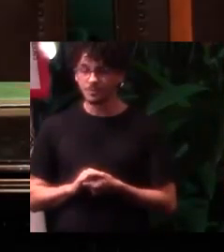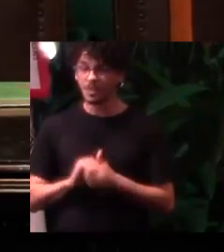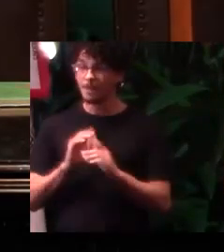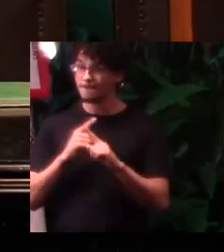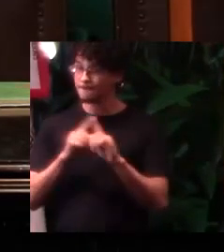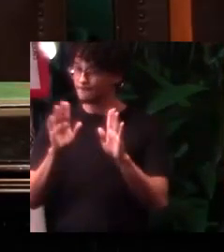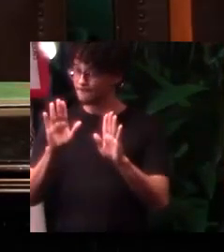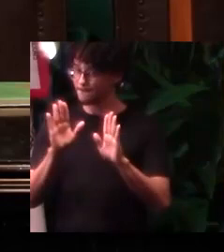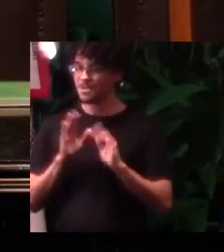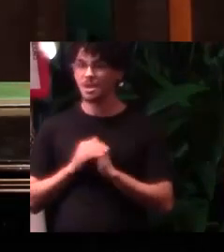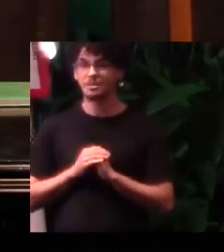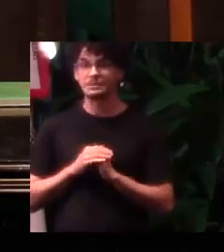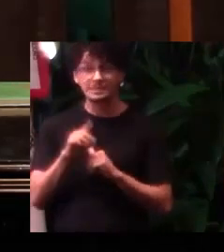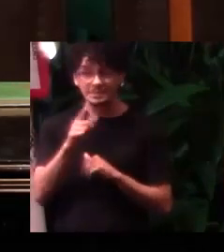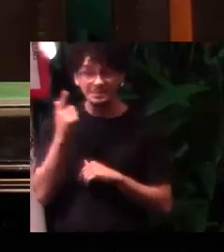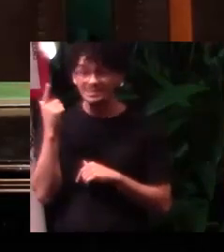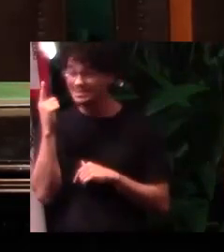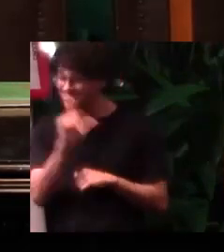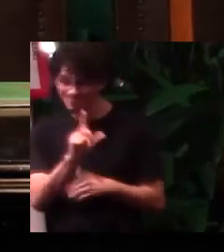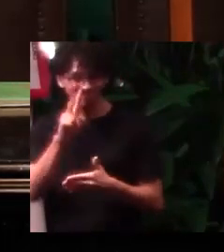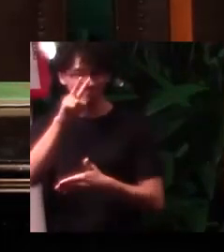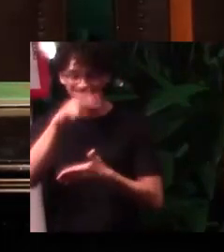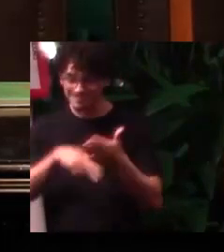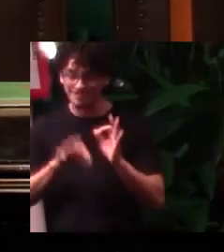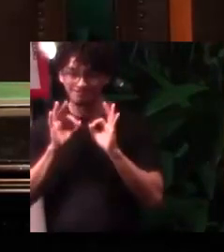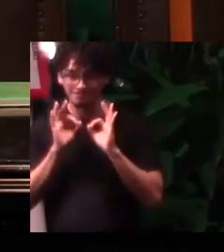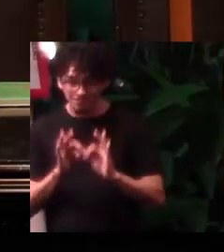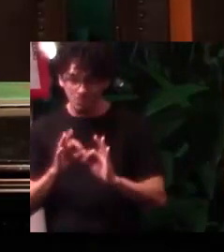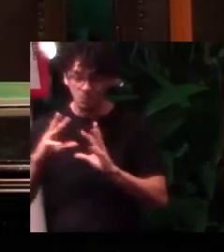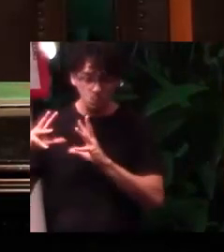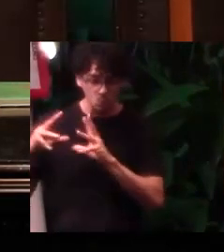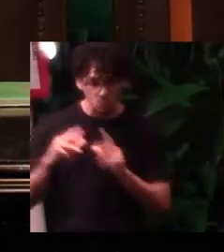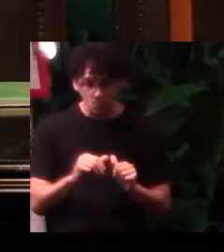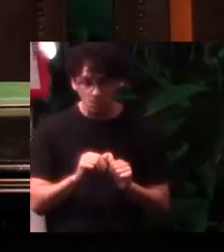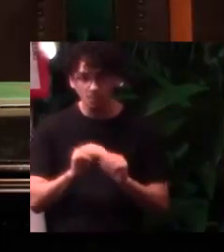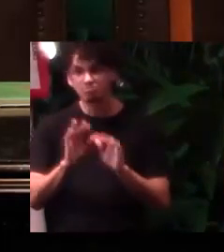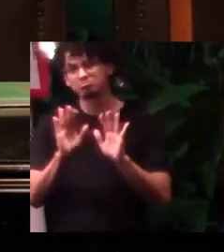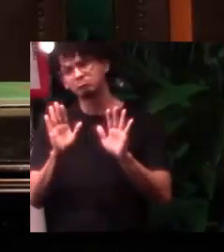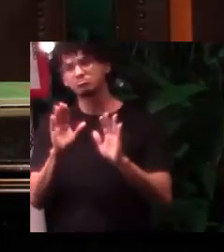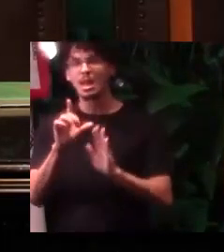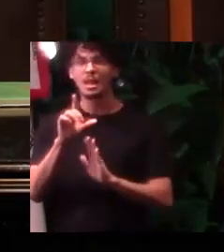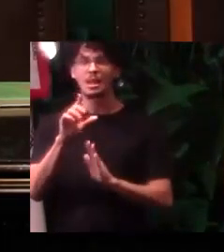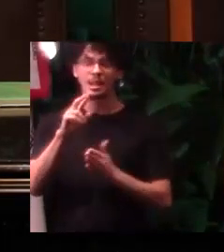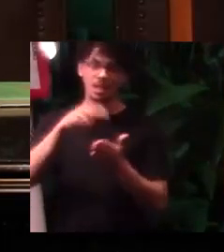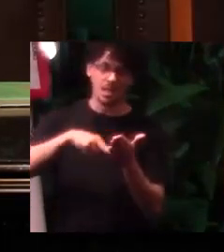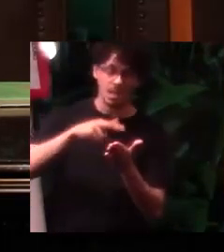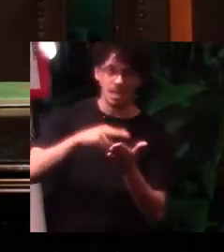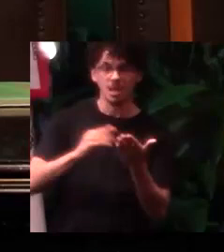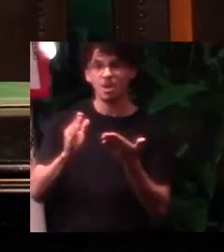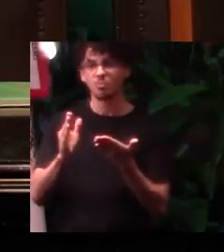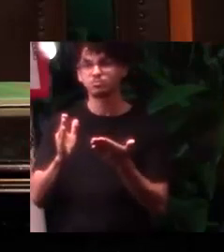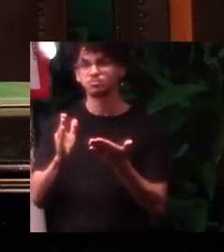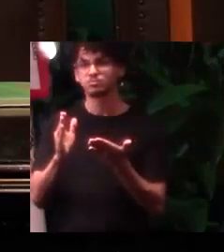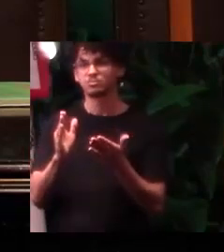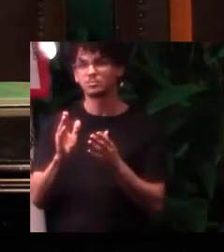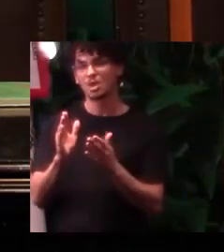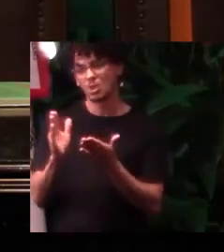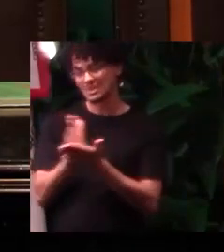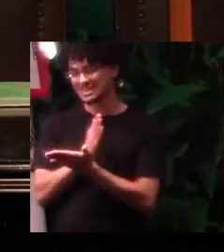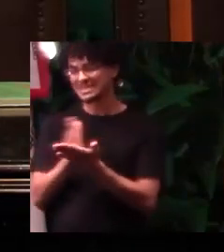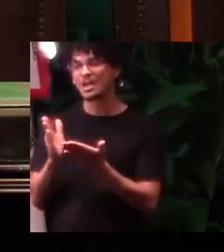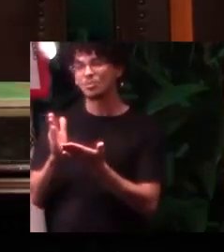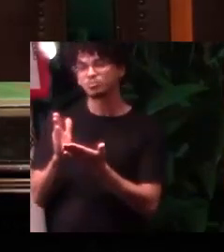Mas se não der mesmo para ler tudo, leiam pelo menos os textos